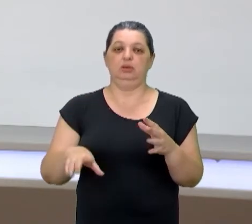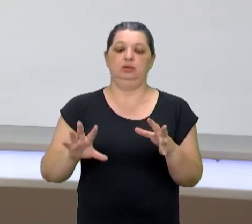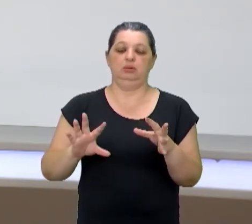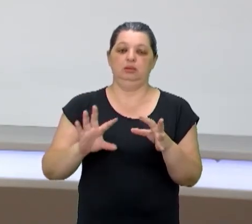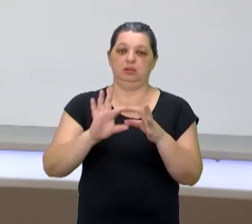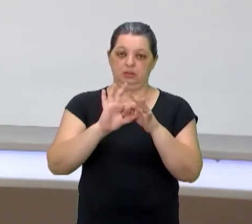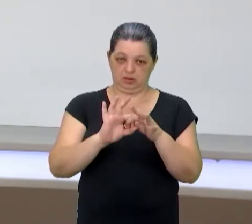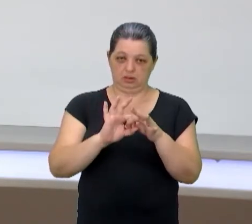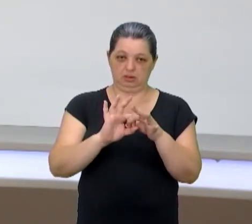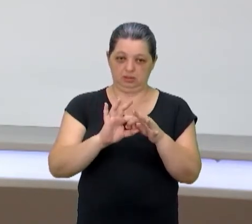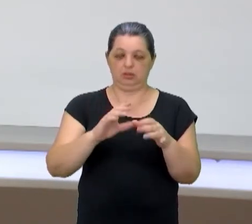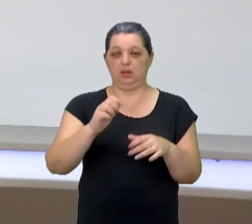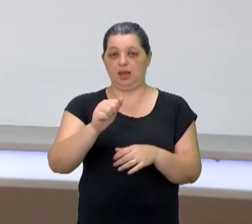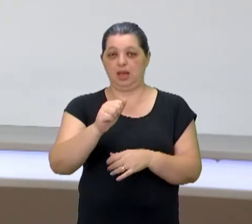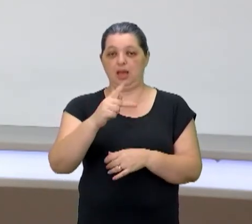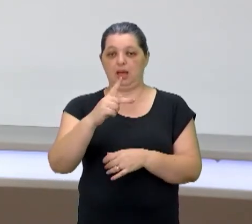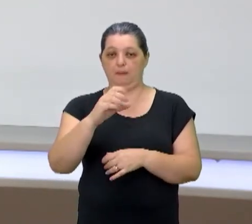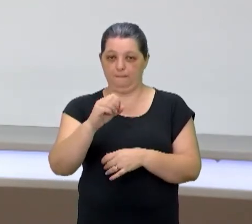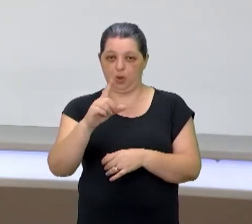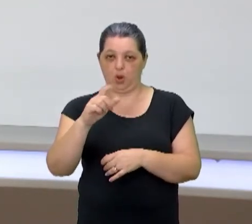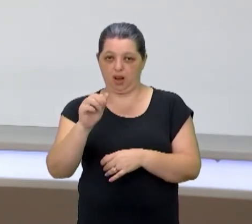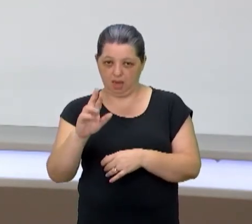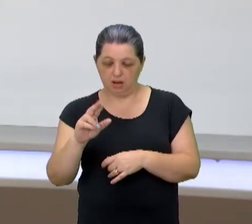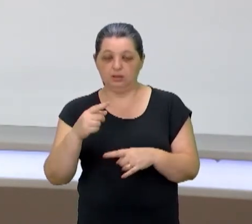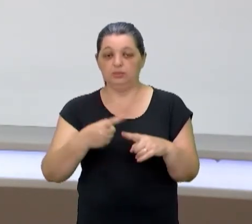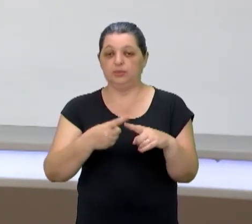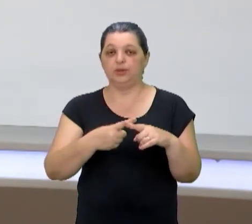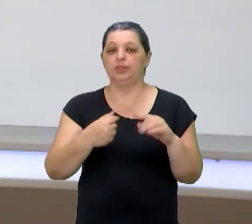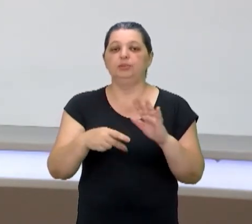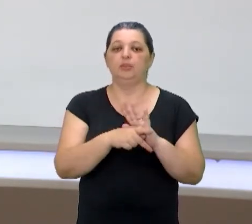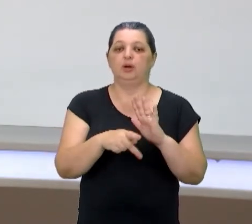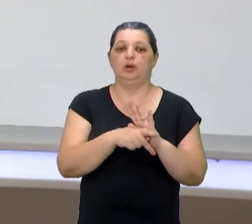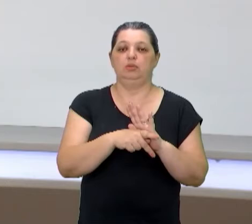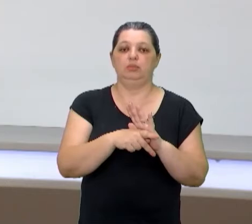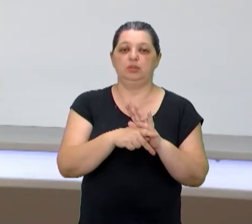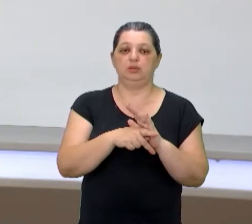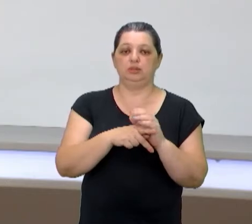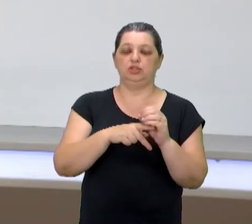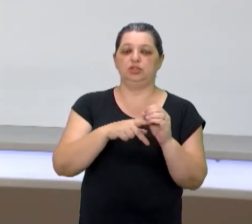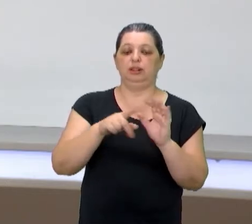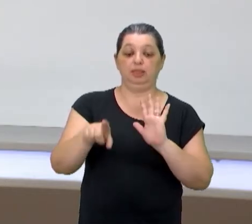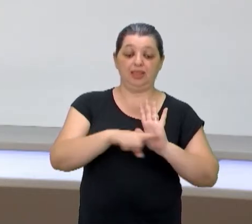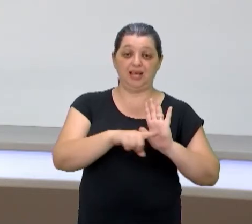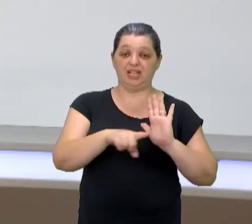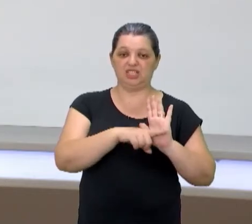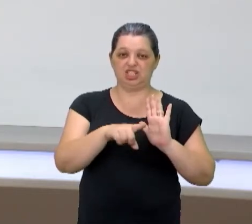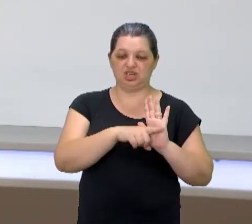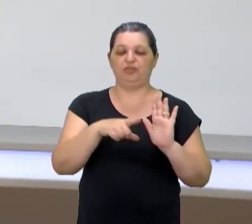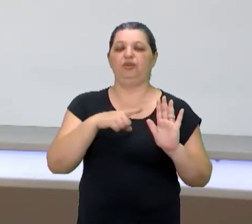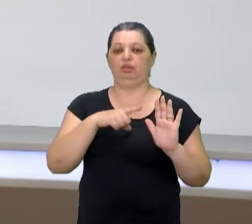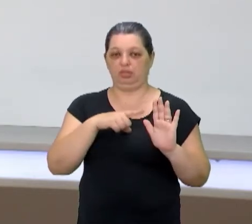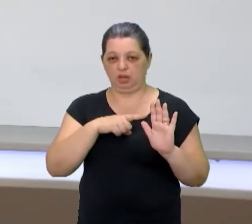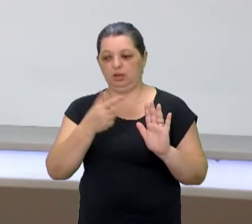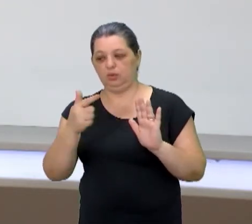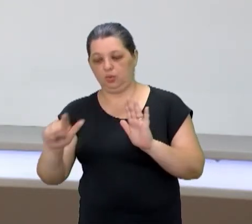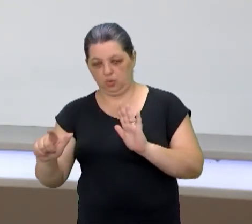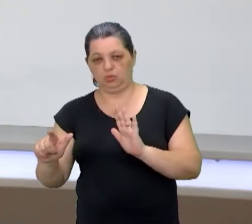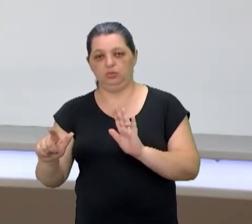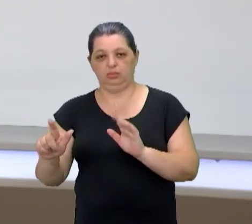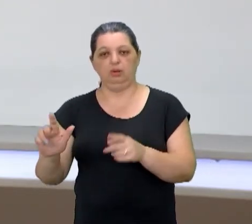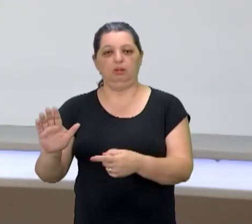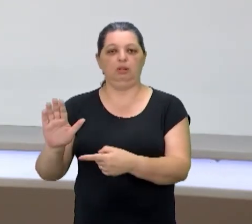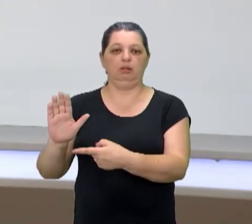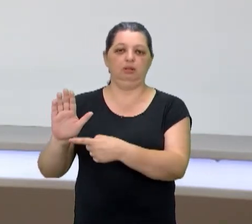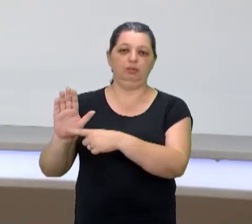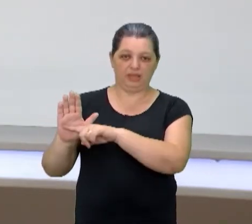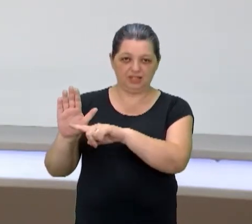ligações apolares. Por quê? A quantidade de eletronegatividade que eu tenho em um oxigênio é a mesma do outro oxigênio. Então,